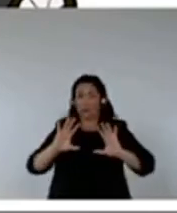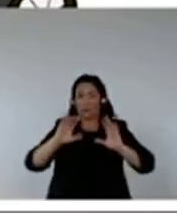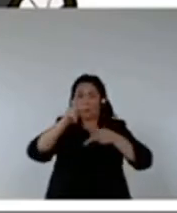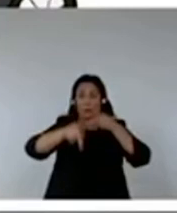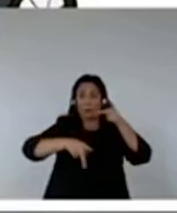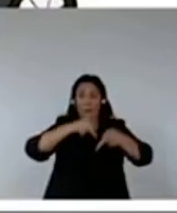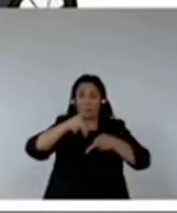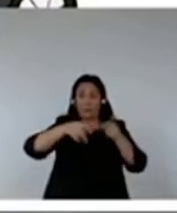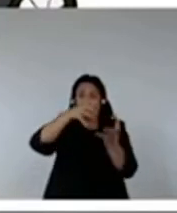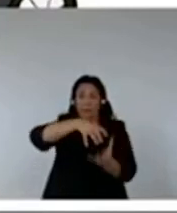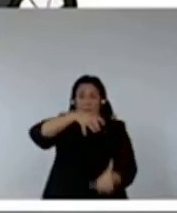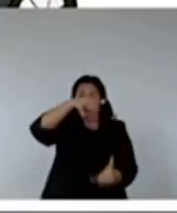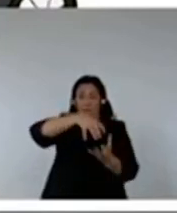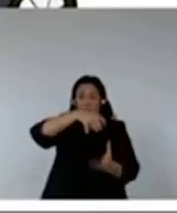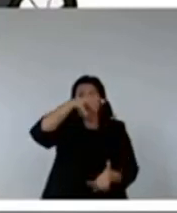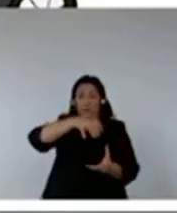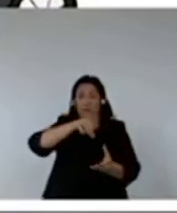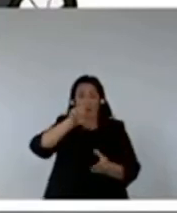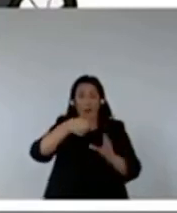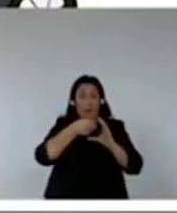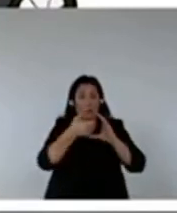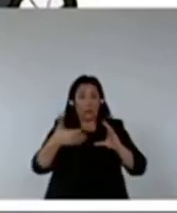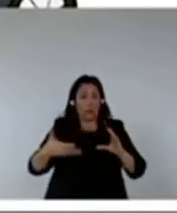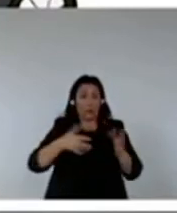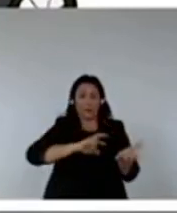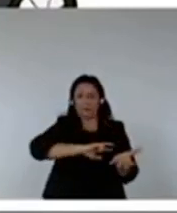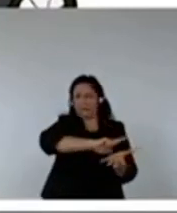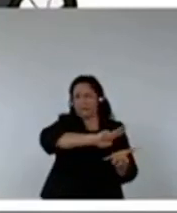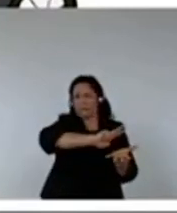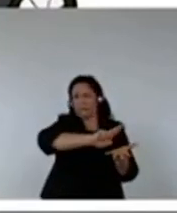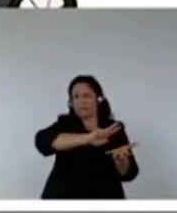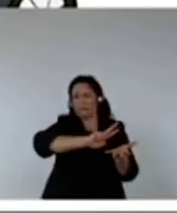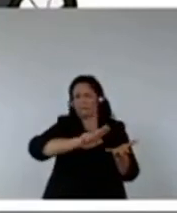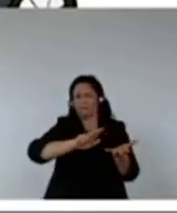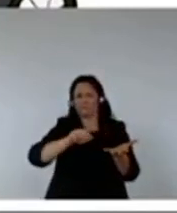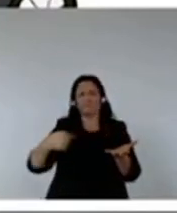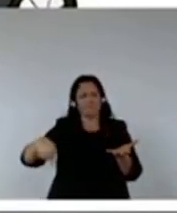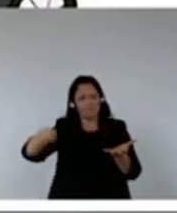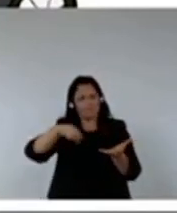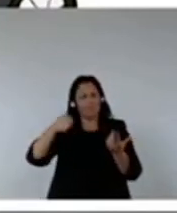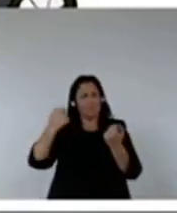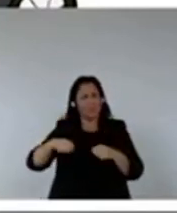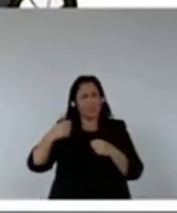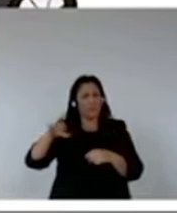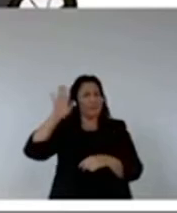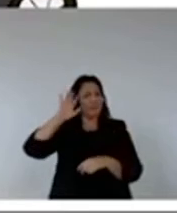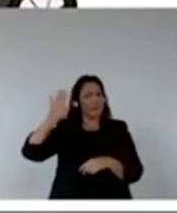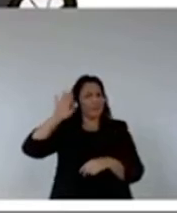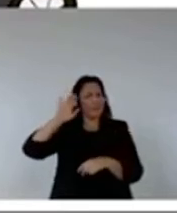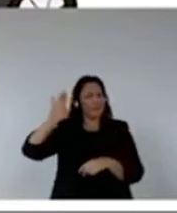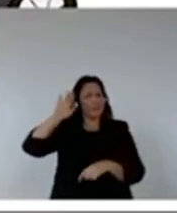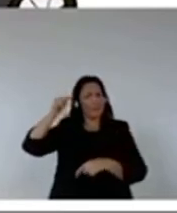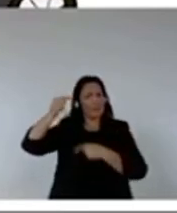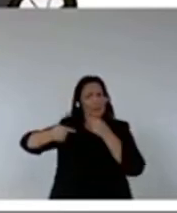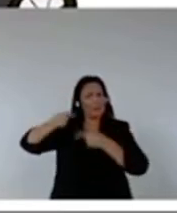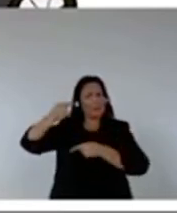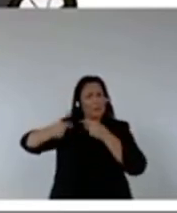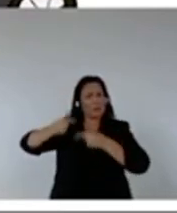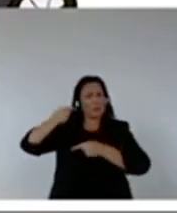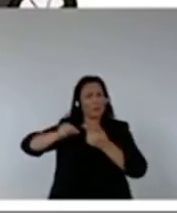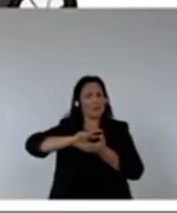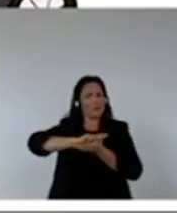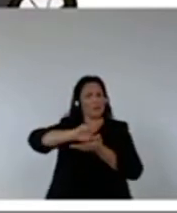E é preciso que a gente faça uma reflexão também heterogênea do ponto de vista de direito, de conquista,